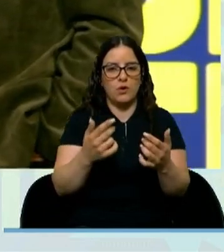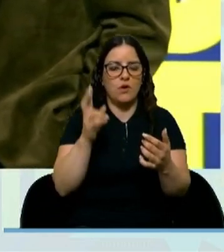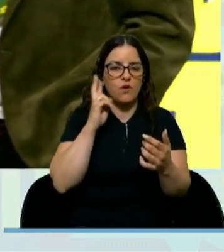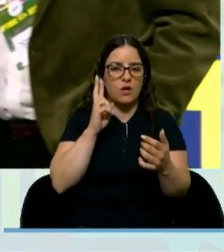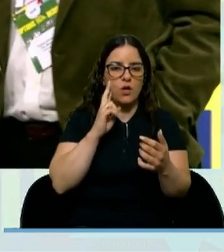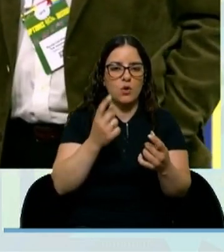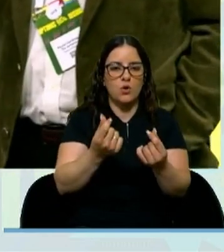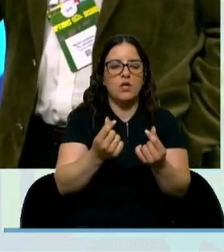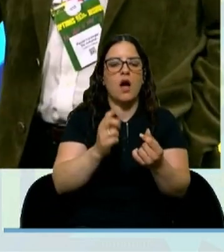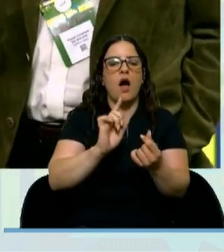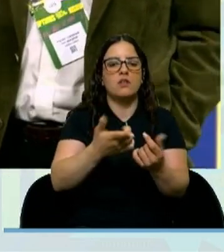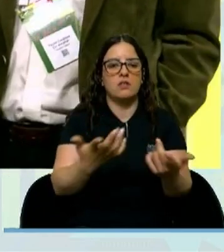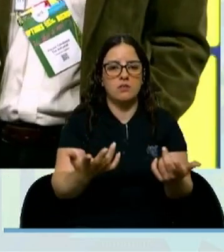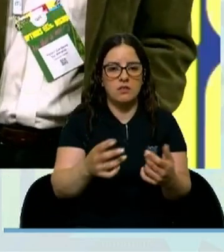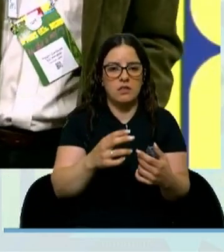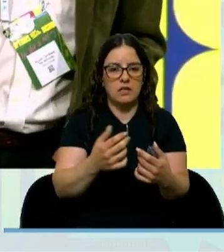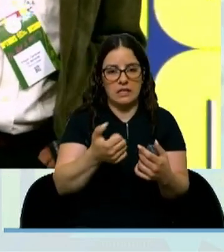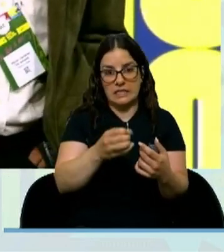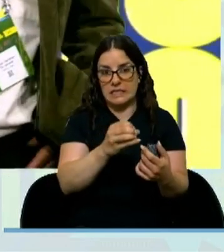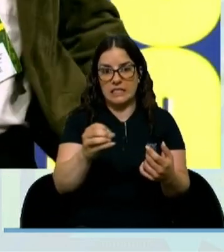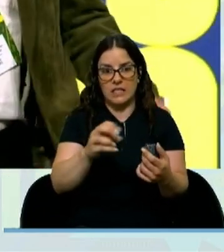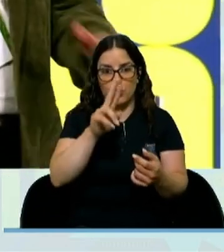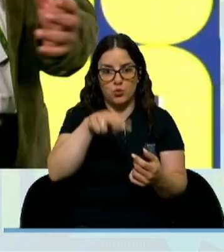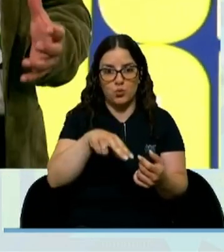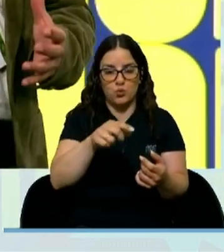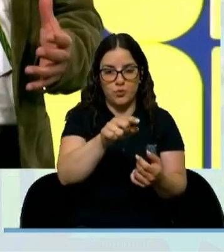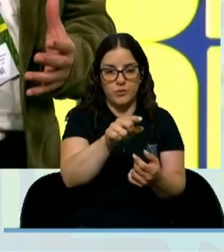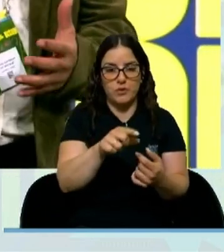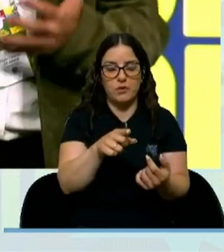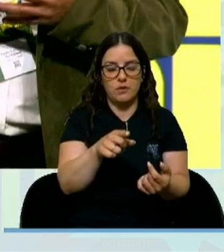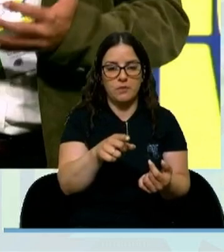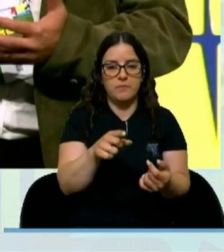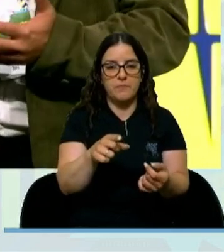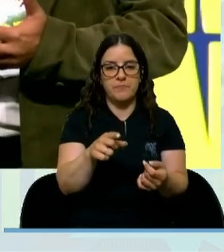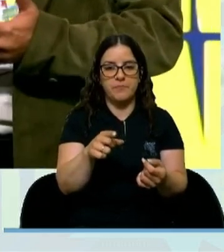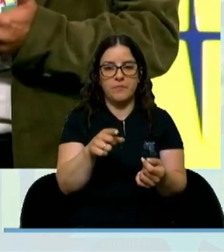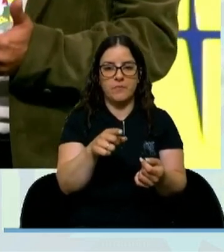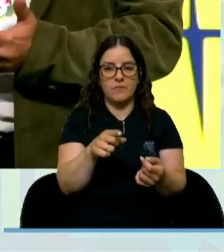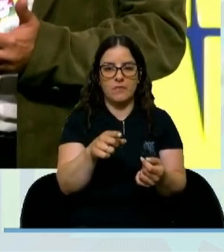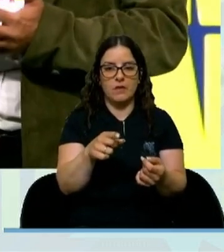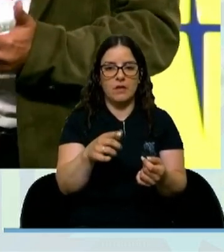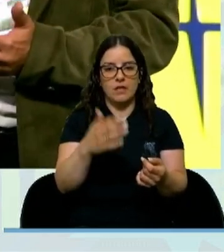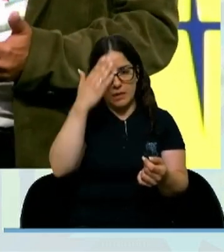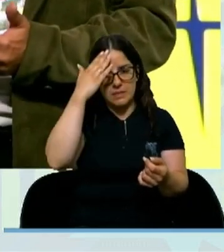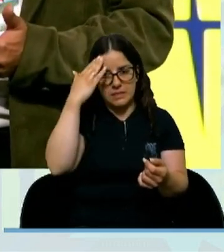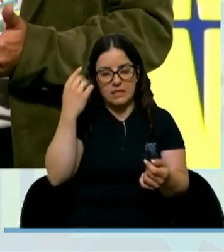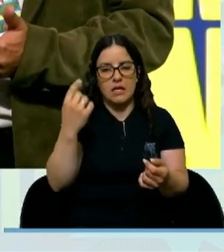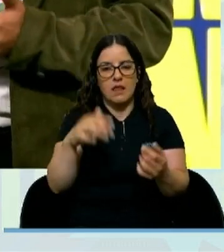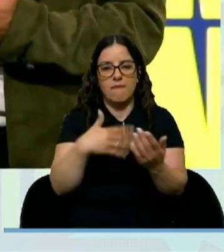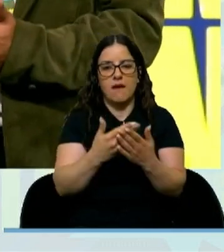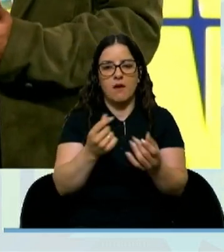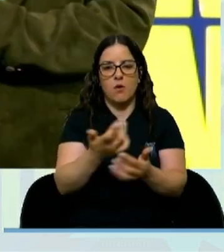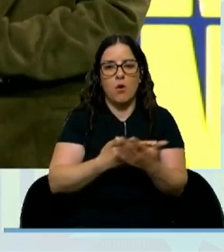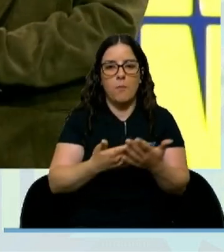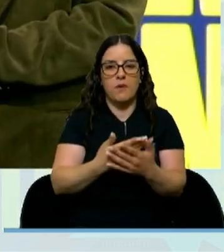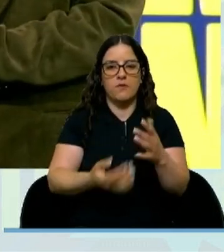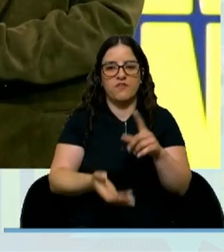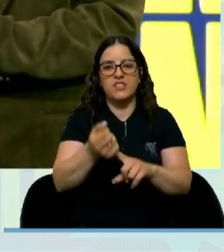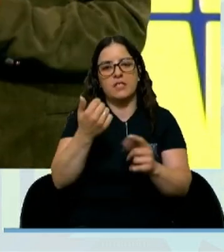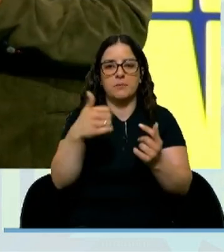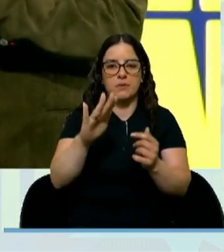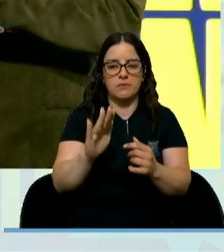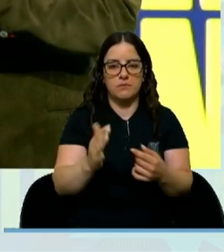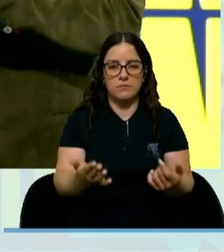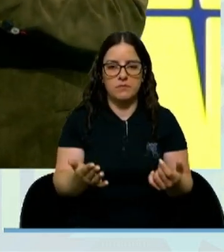Obviamente aquilo que representa, mas muito mais do que isso, a capacidade que temos de tornar uma economia mais eficiente. O que seria da nossa